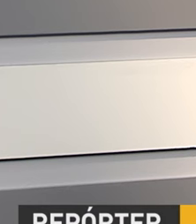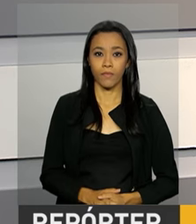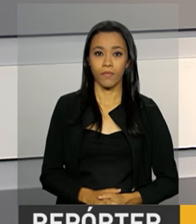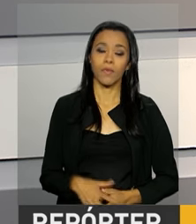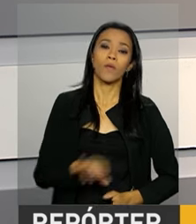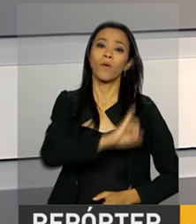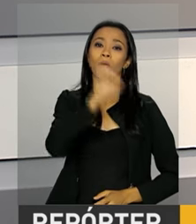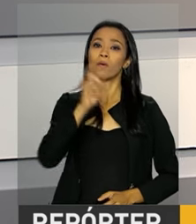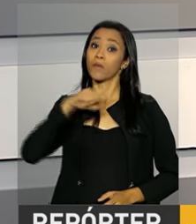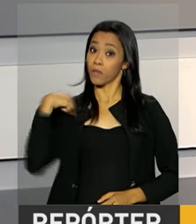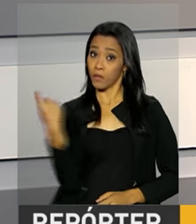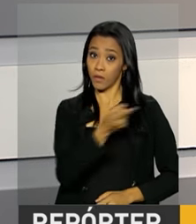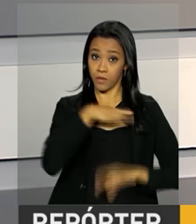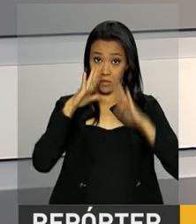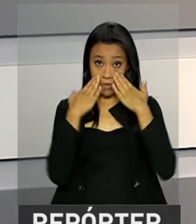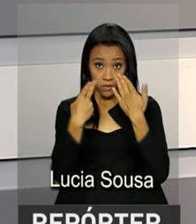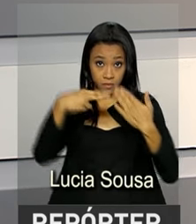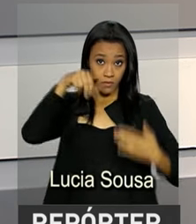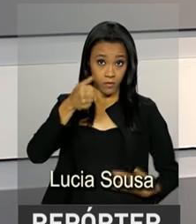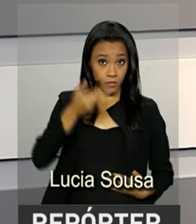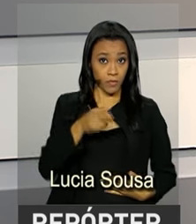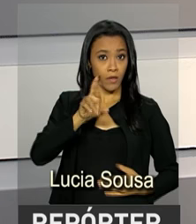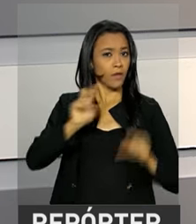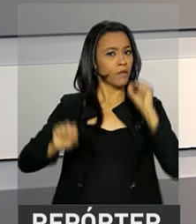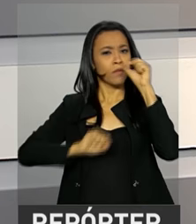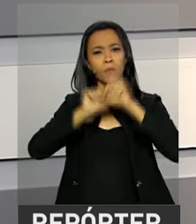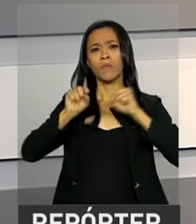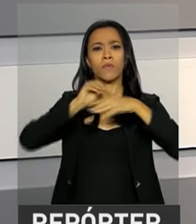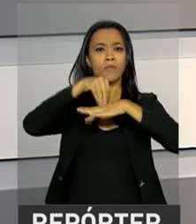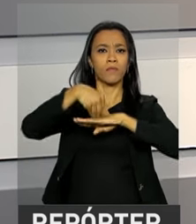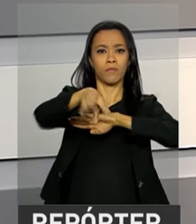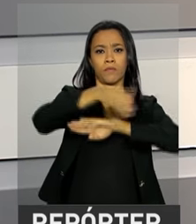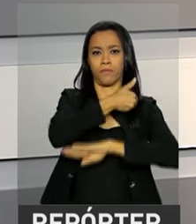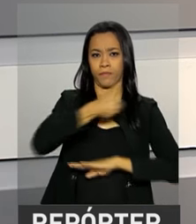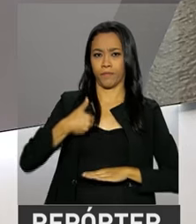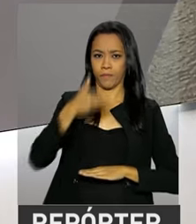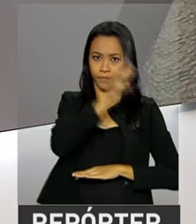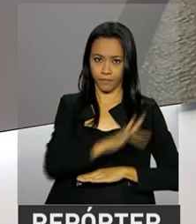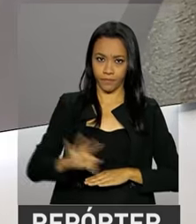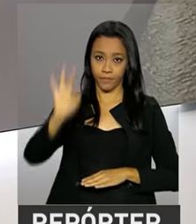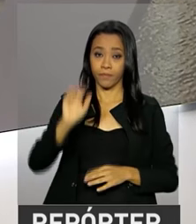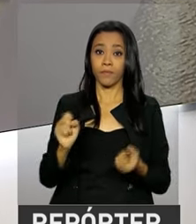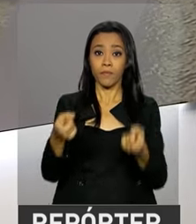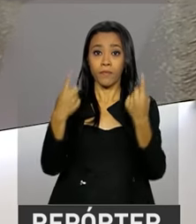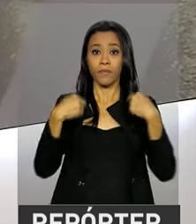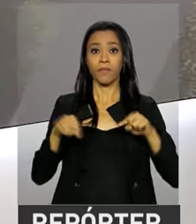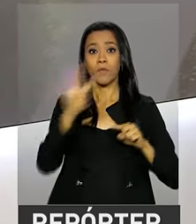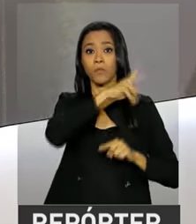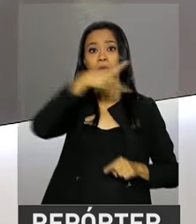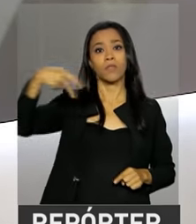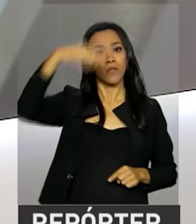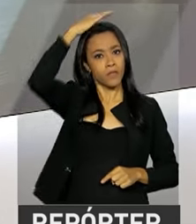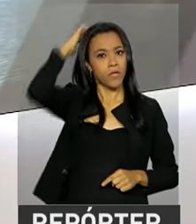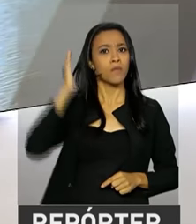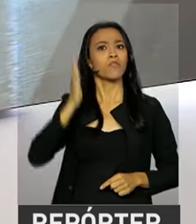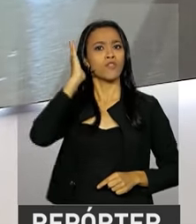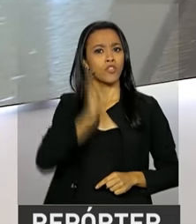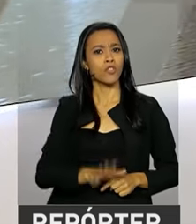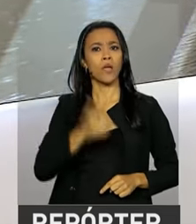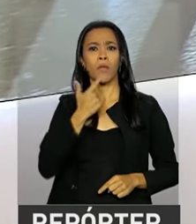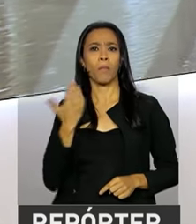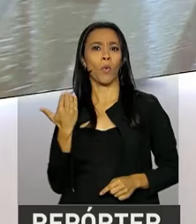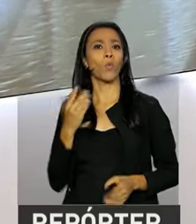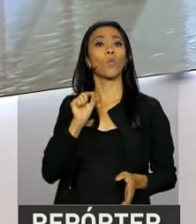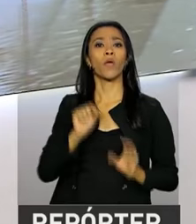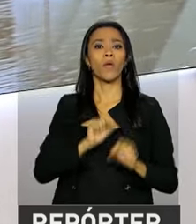Olá, estamos de volta com o repórter NBR e as notícias do governo federal. O presidente Michel Temer sancionou agora há pouco